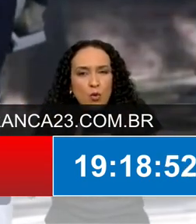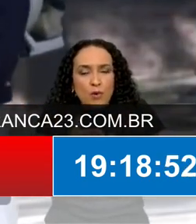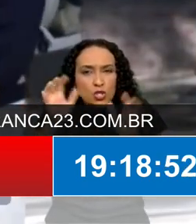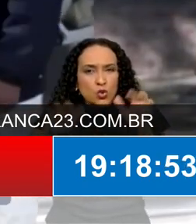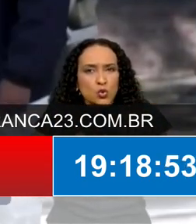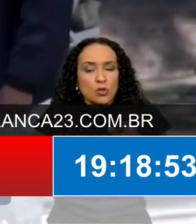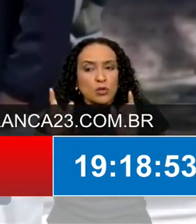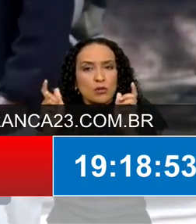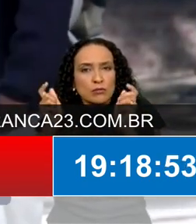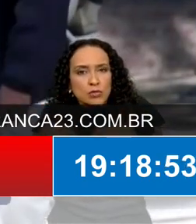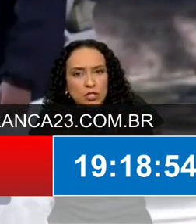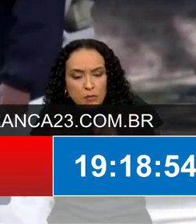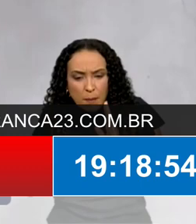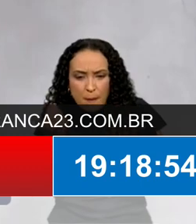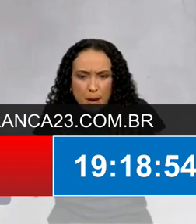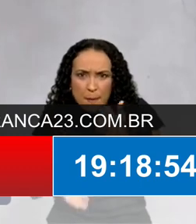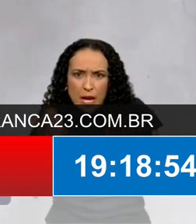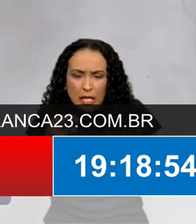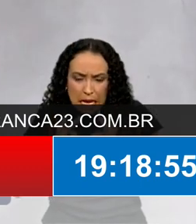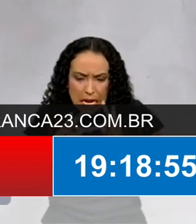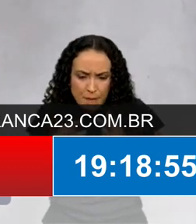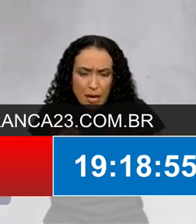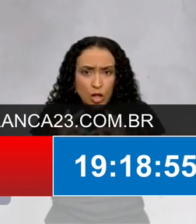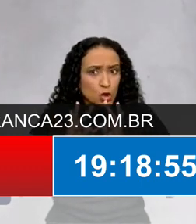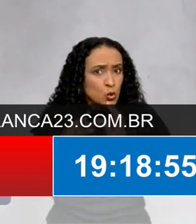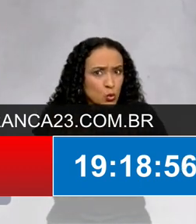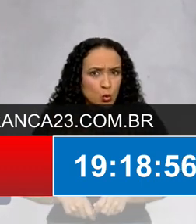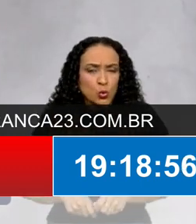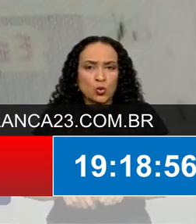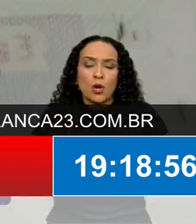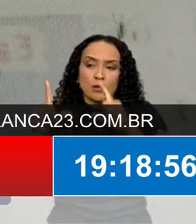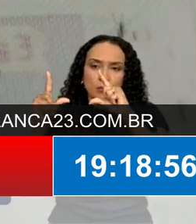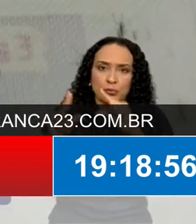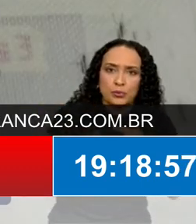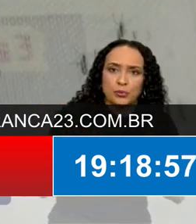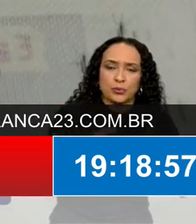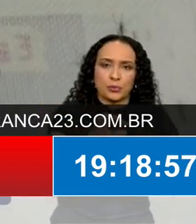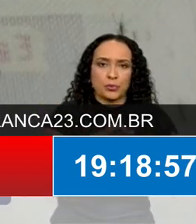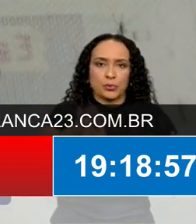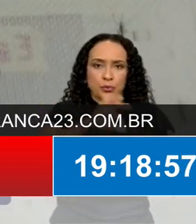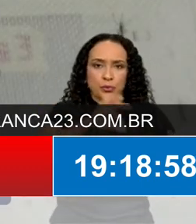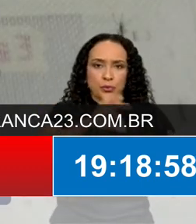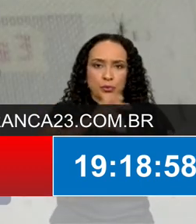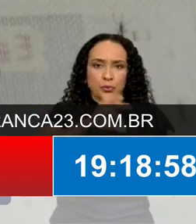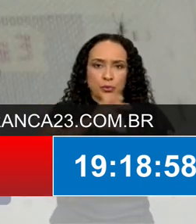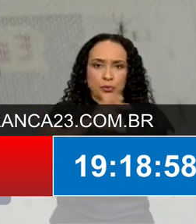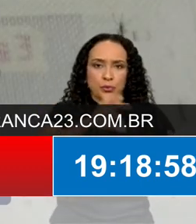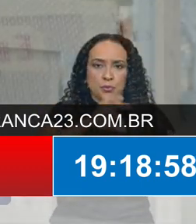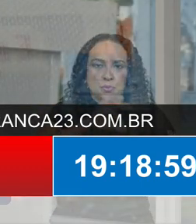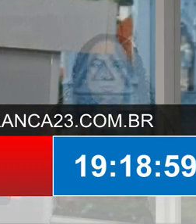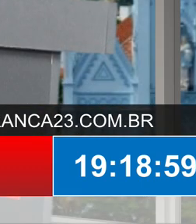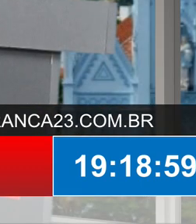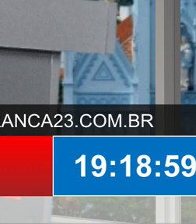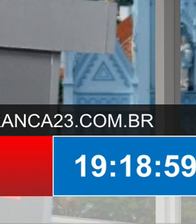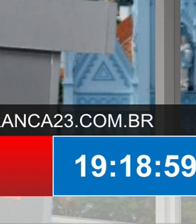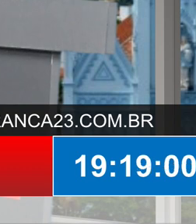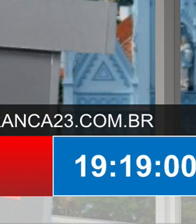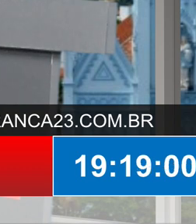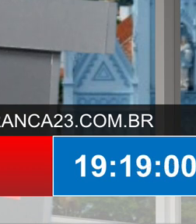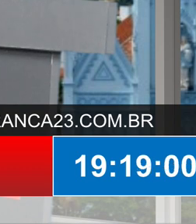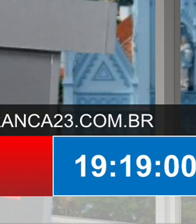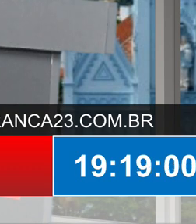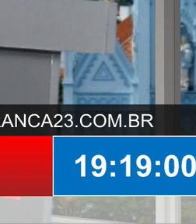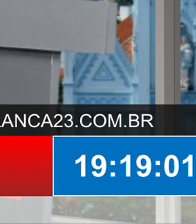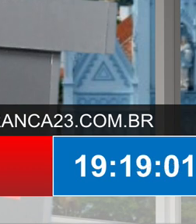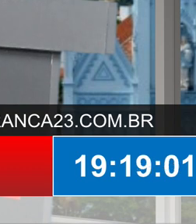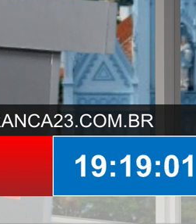eu consiga remover todos os criadouros e assim eu não aumente muito a população do vetor do Aedes aegypti. Daí a